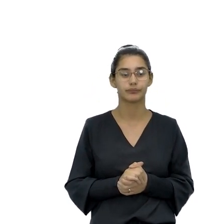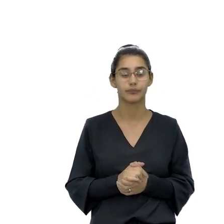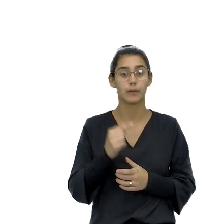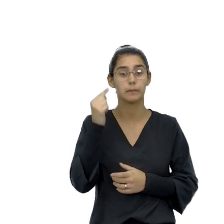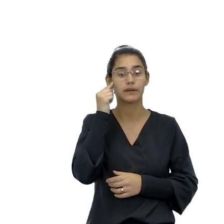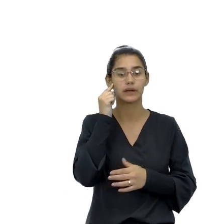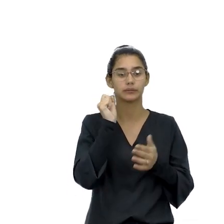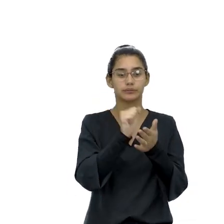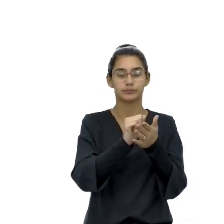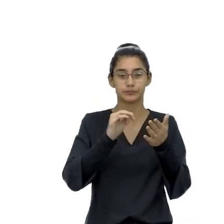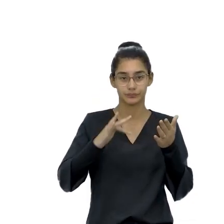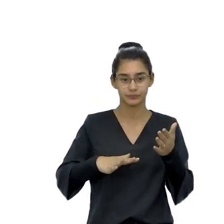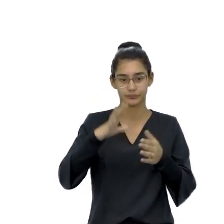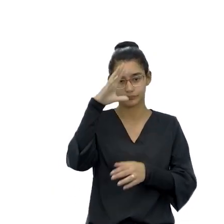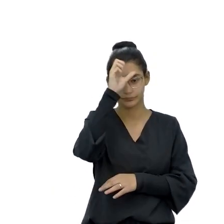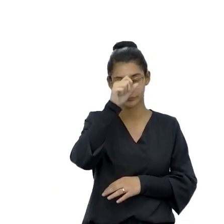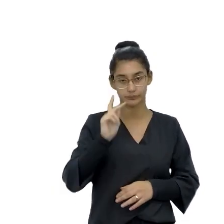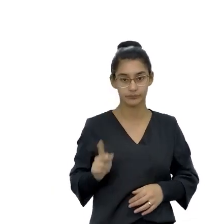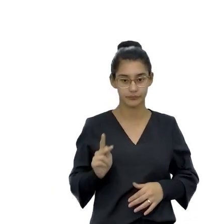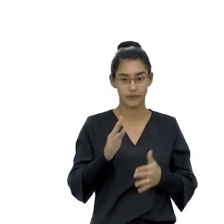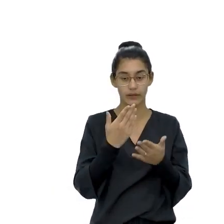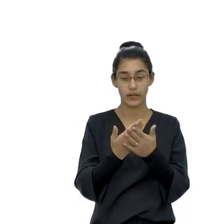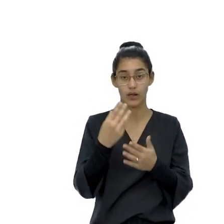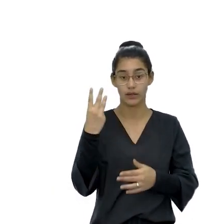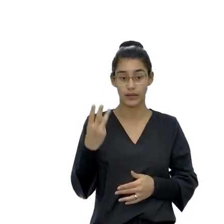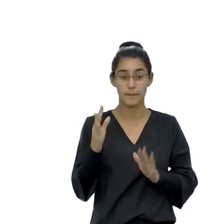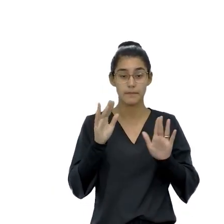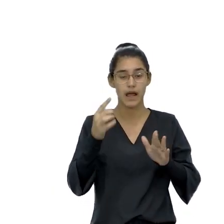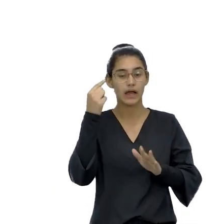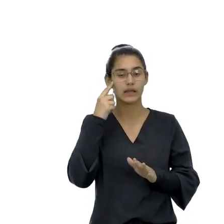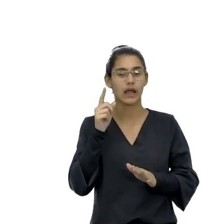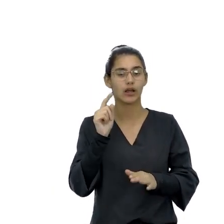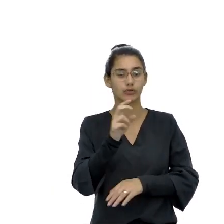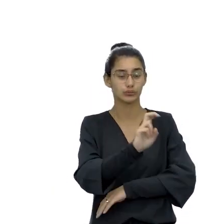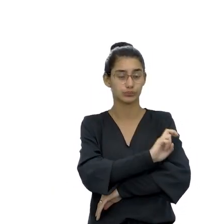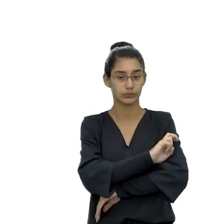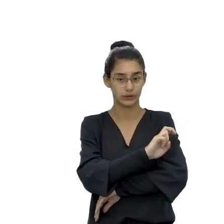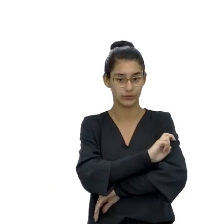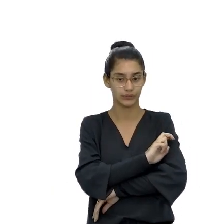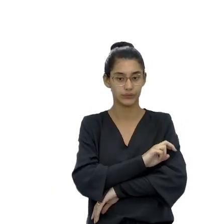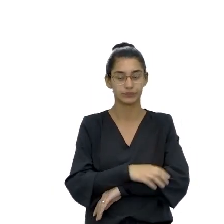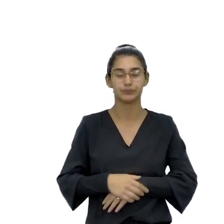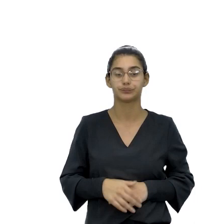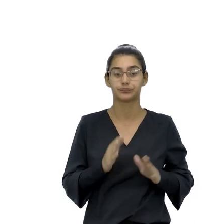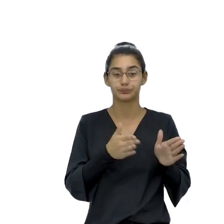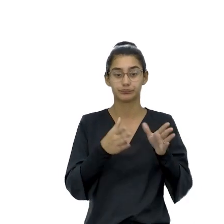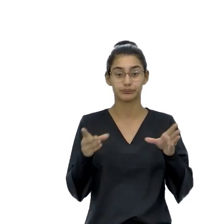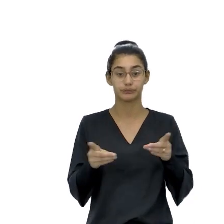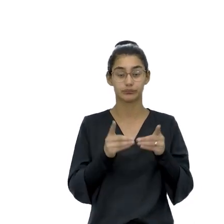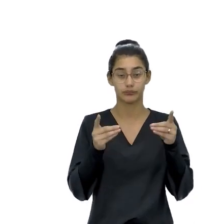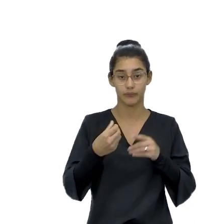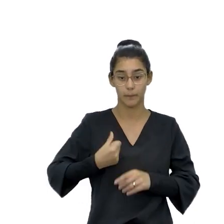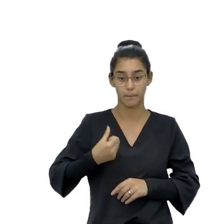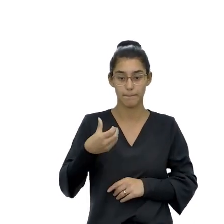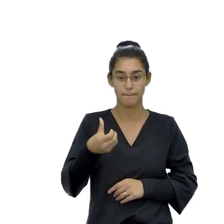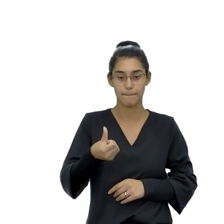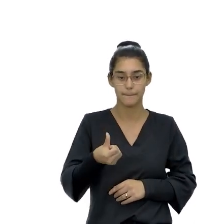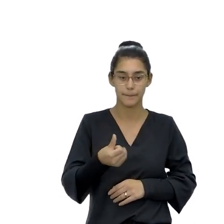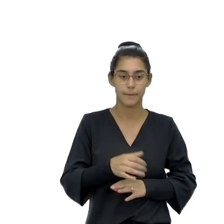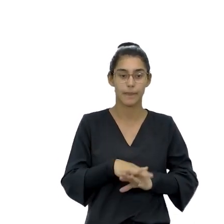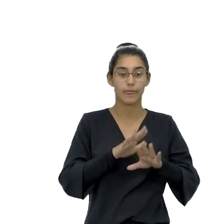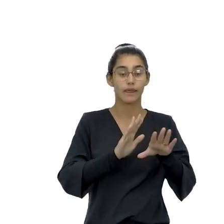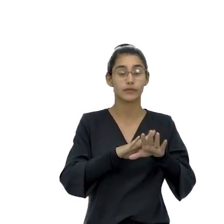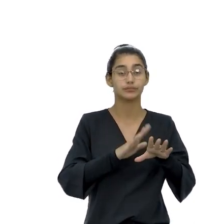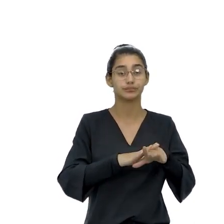em uma atividade do Aprender Sempre da aula 3, mas agora do 5º ano, na sequência didática 6,